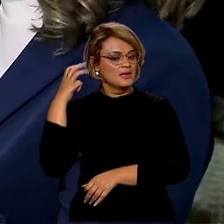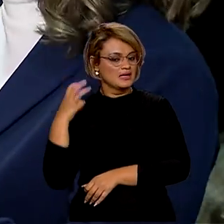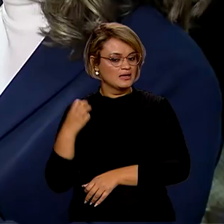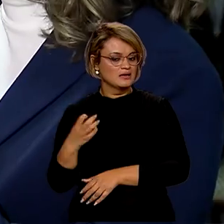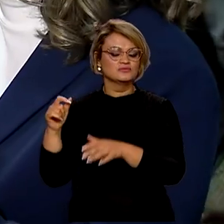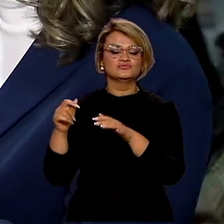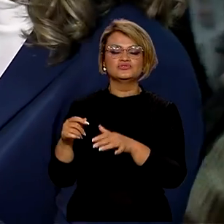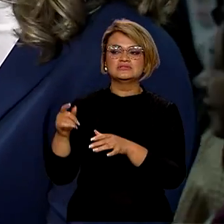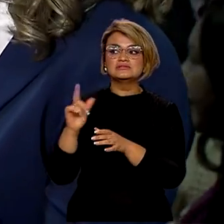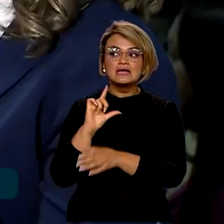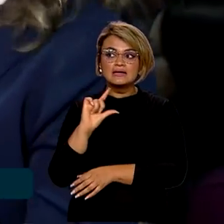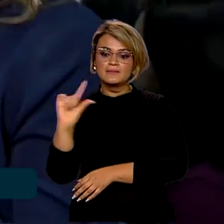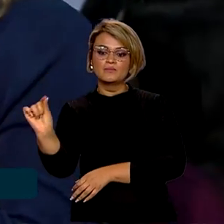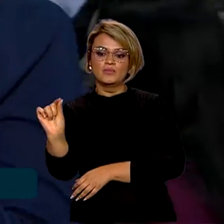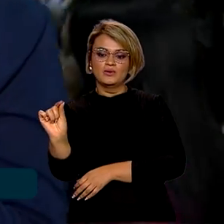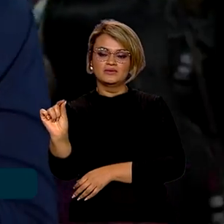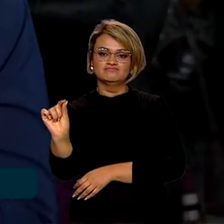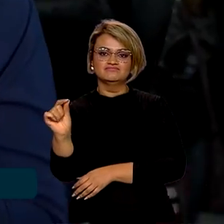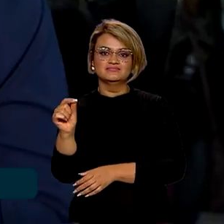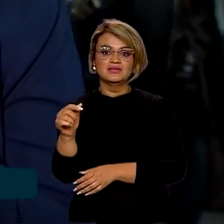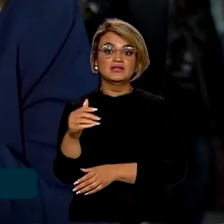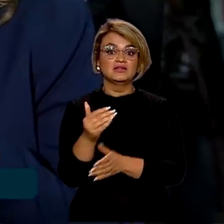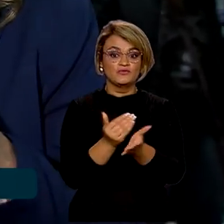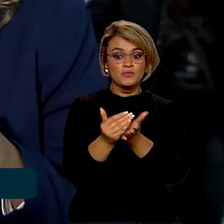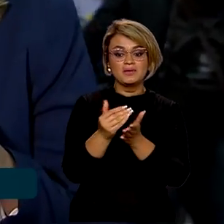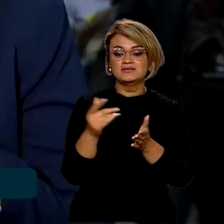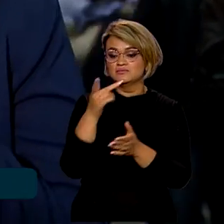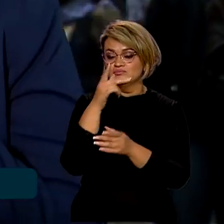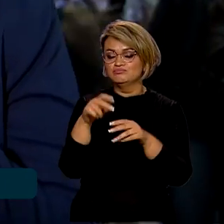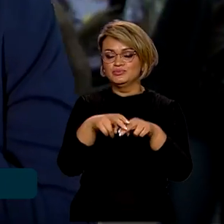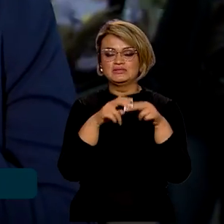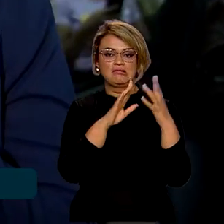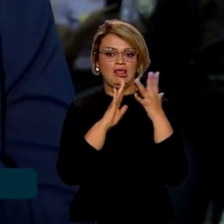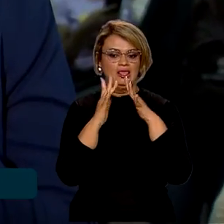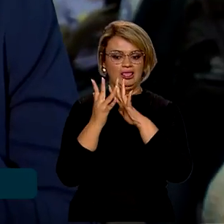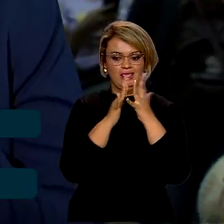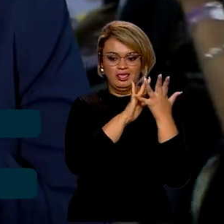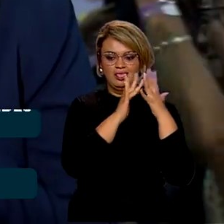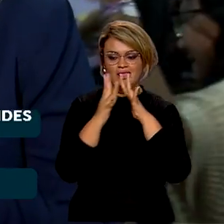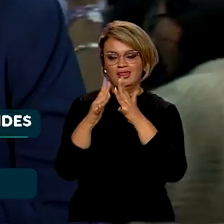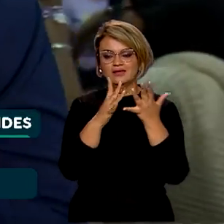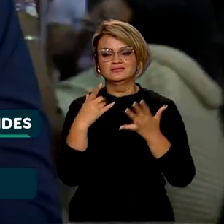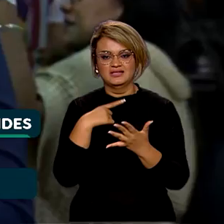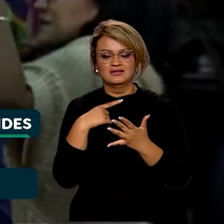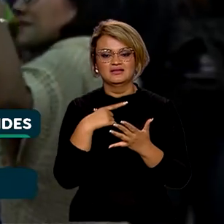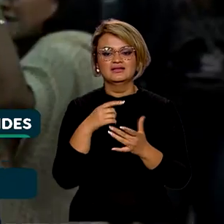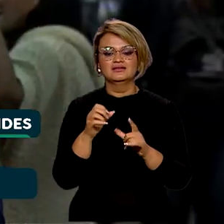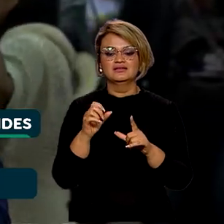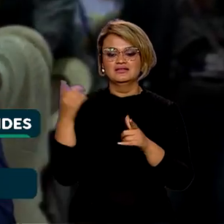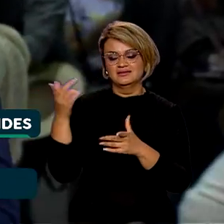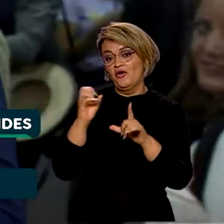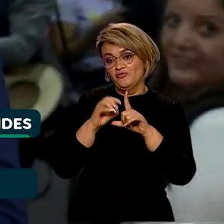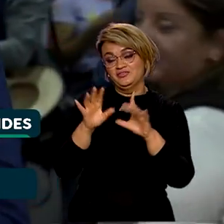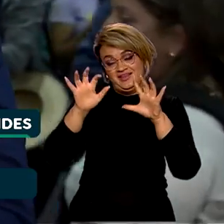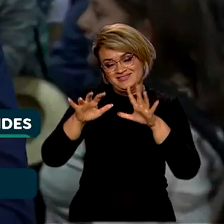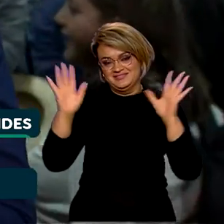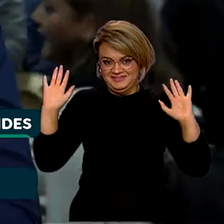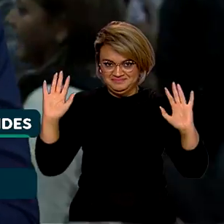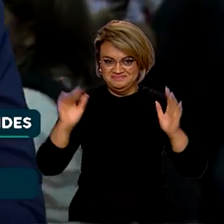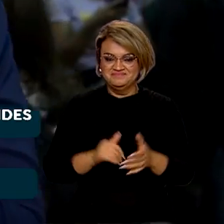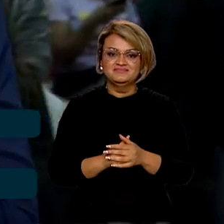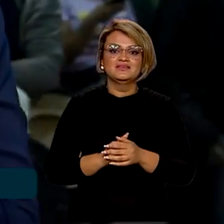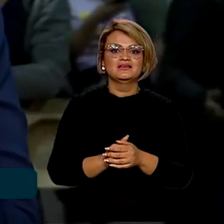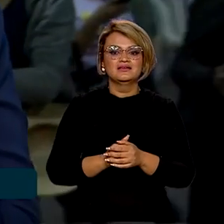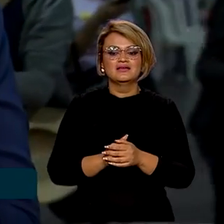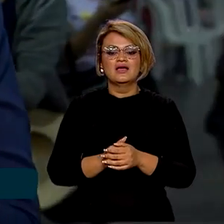está saindo aqui da abertura. Por isso, toda essa movimentação e ao vivo é assim mesmo, né? E